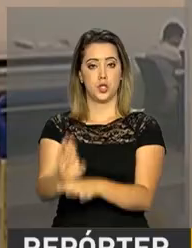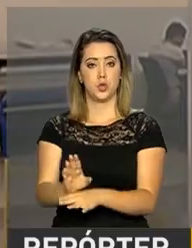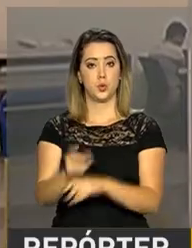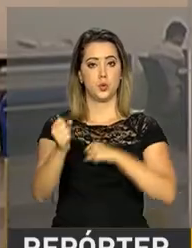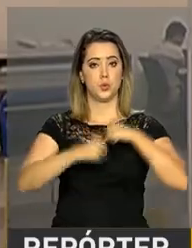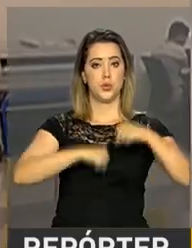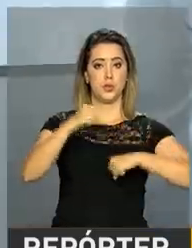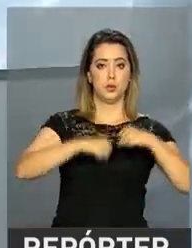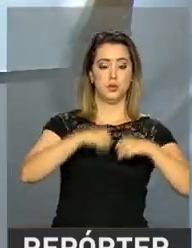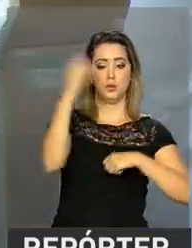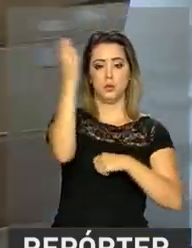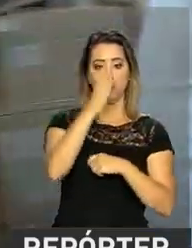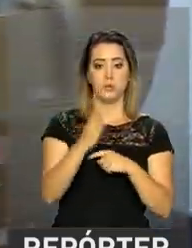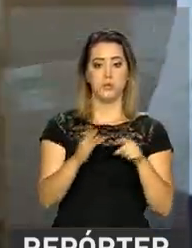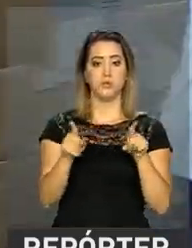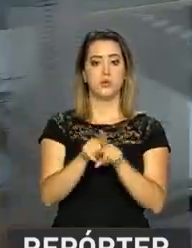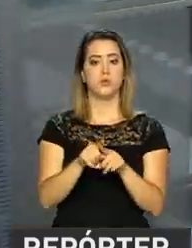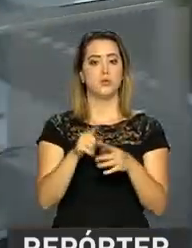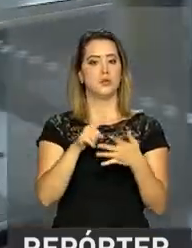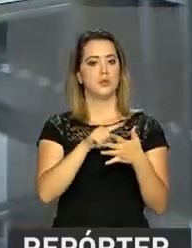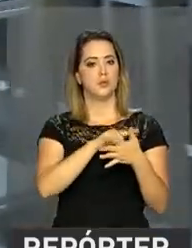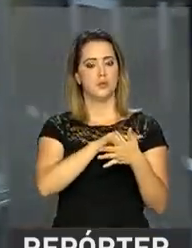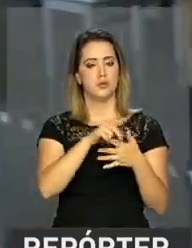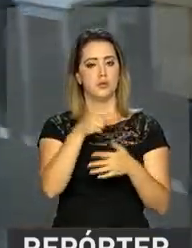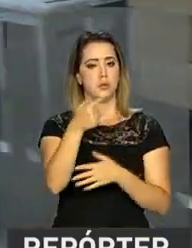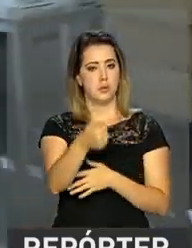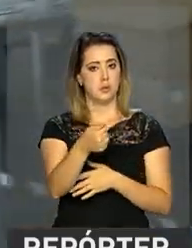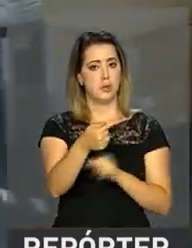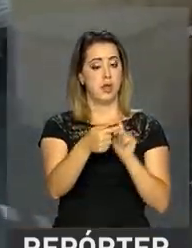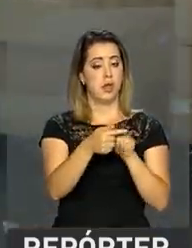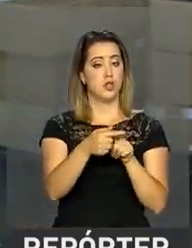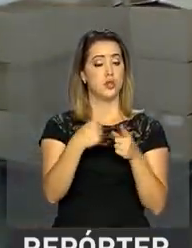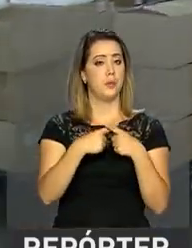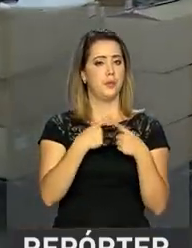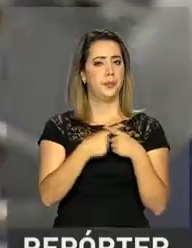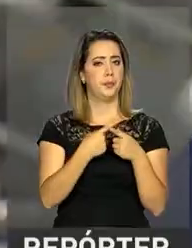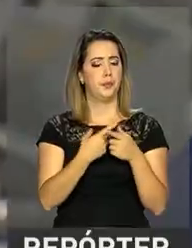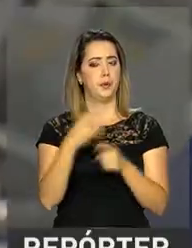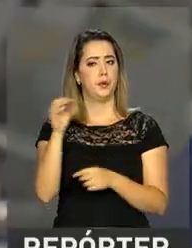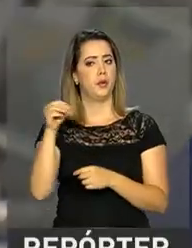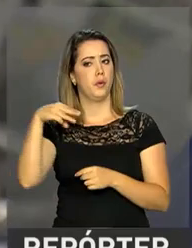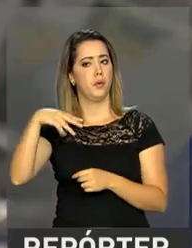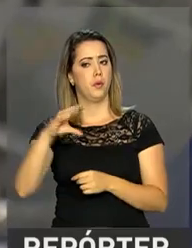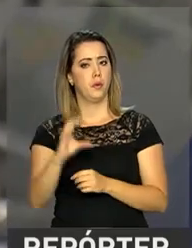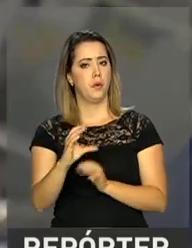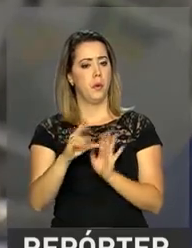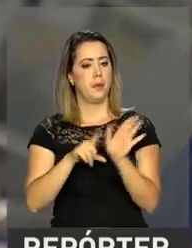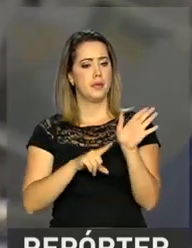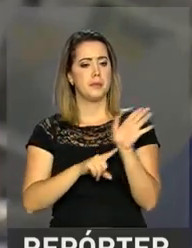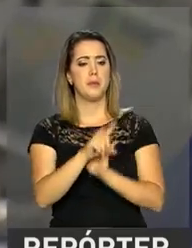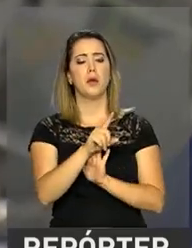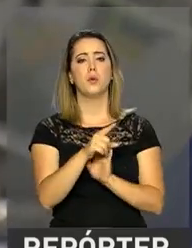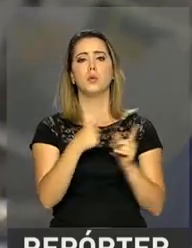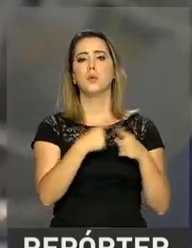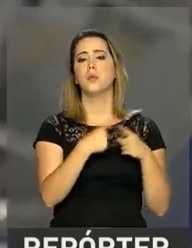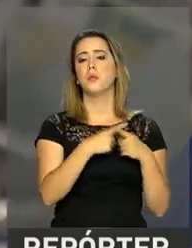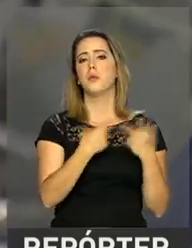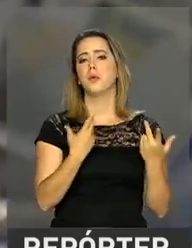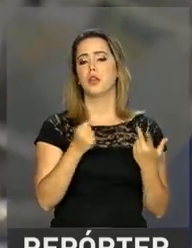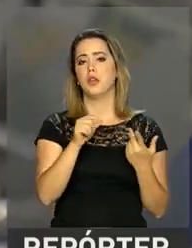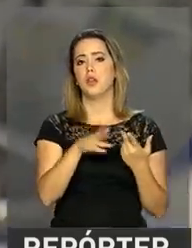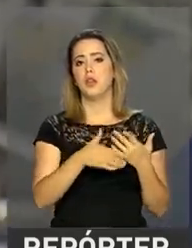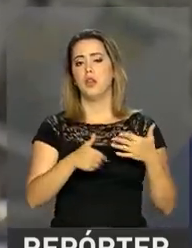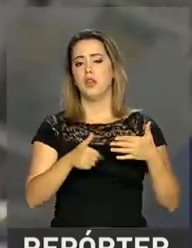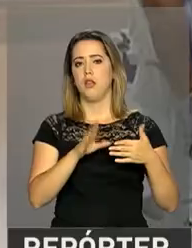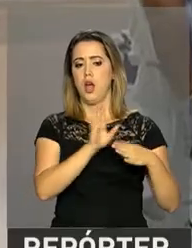o Reintegra e a Lei de Informática. A decisão foi tomada após questionamentos feitos pela União Europeia e pelo Japão sobre